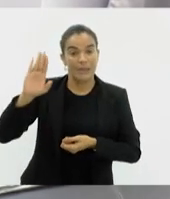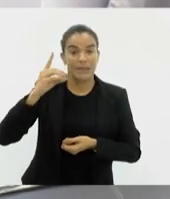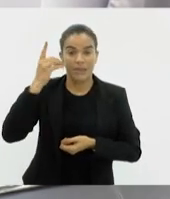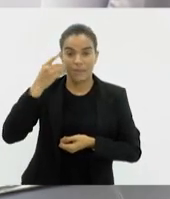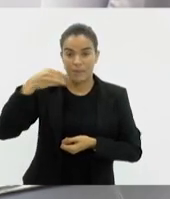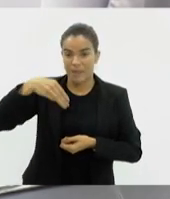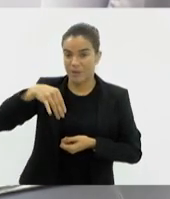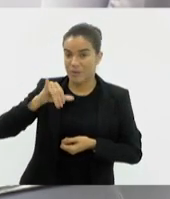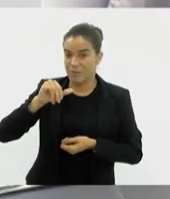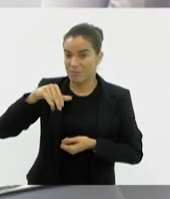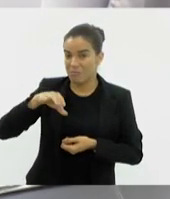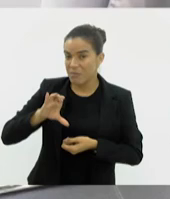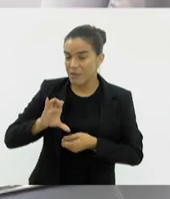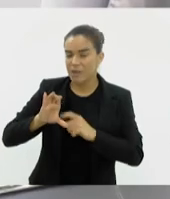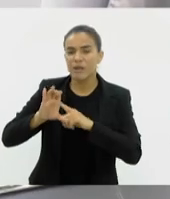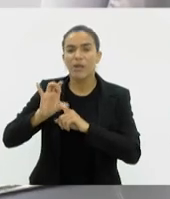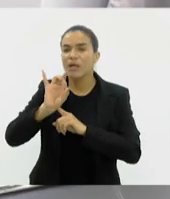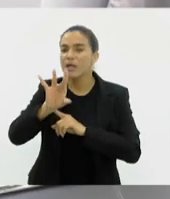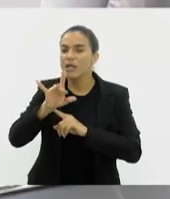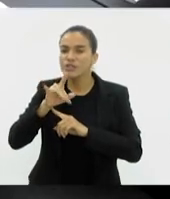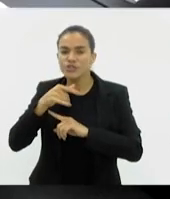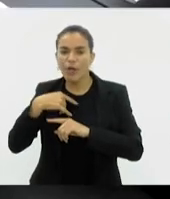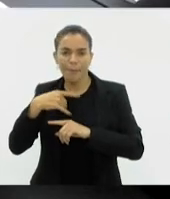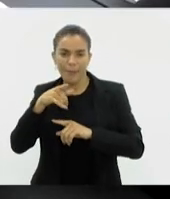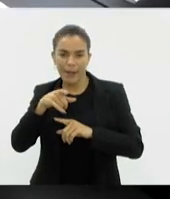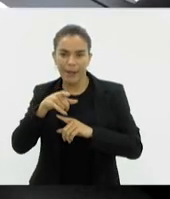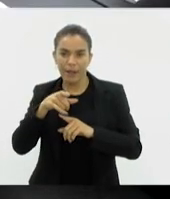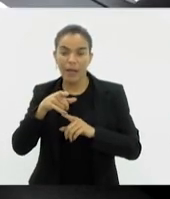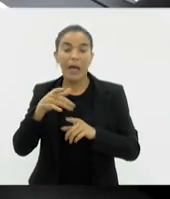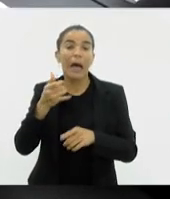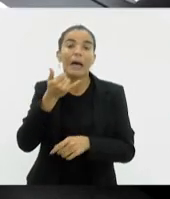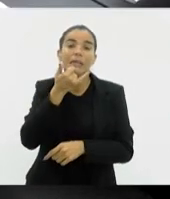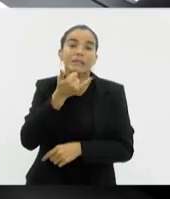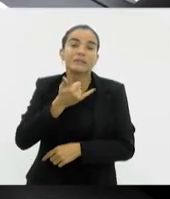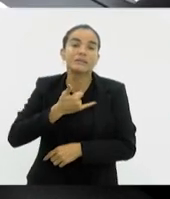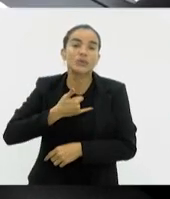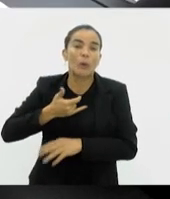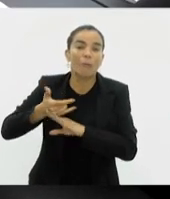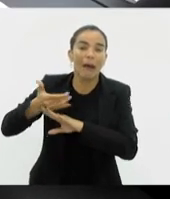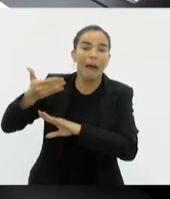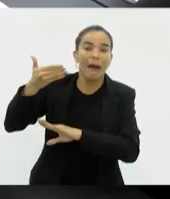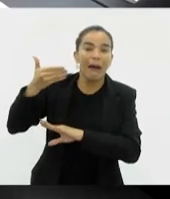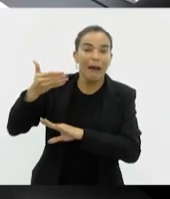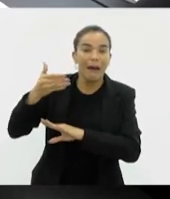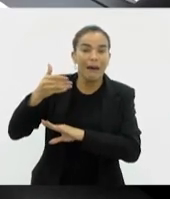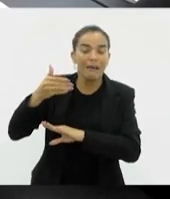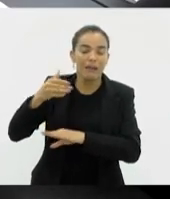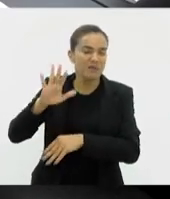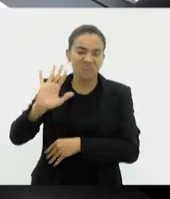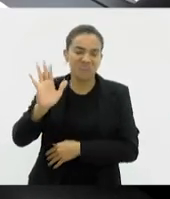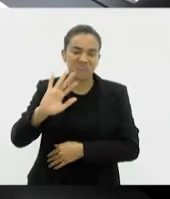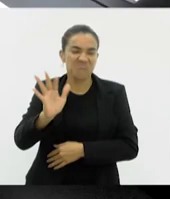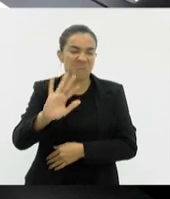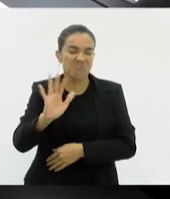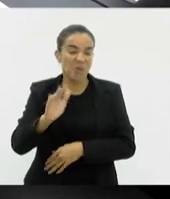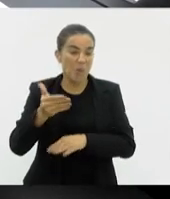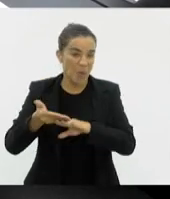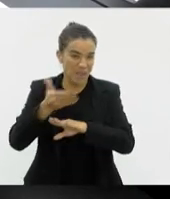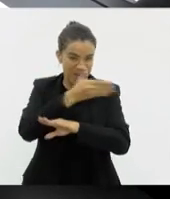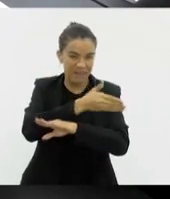Mink. É só para verificar a lei... Desculpa, eu não dei pela ordem a Vossa Excelência. Era isso. Não, mas o meu pela ordem do